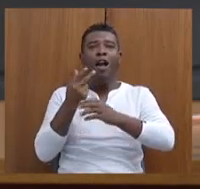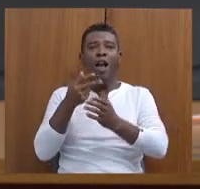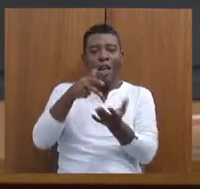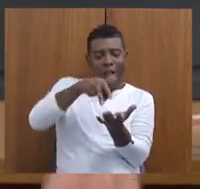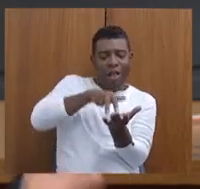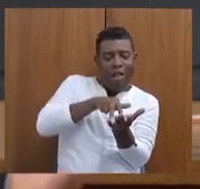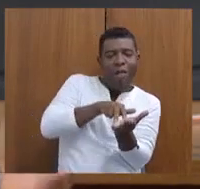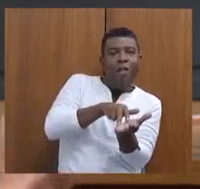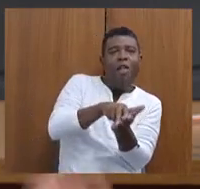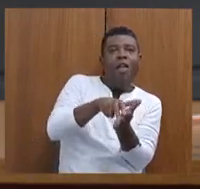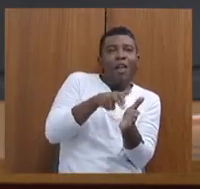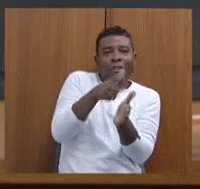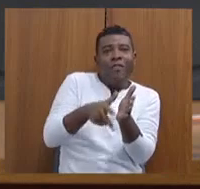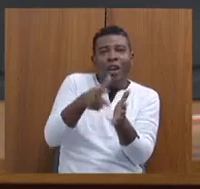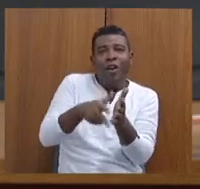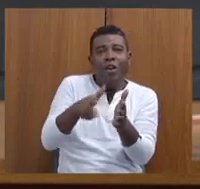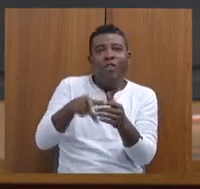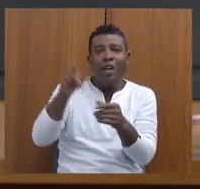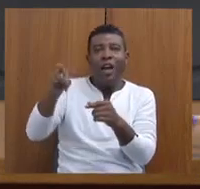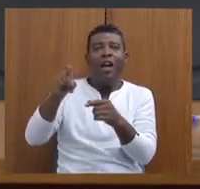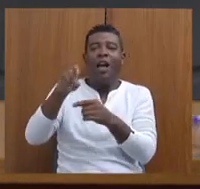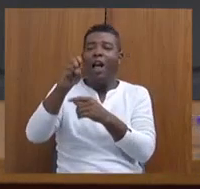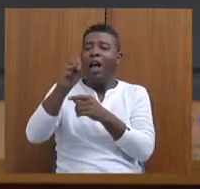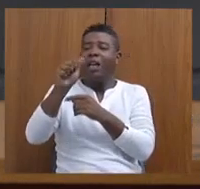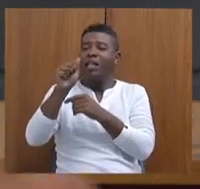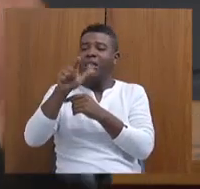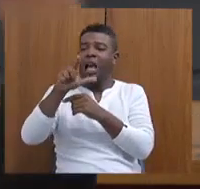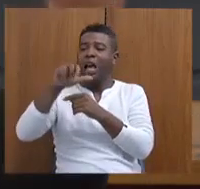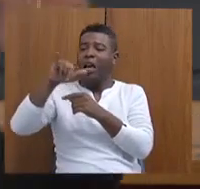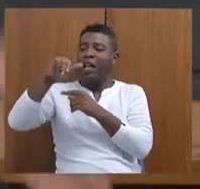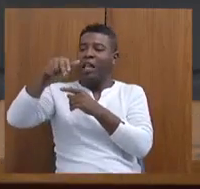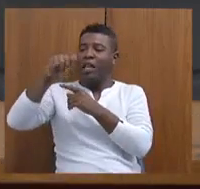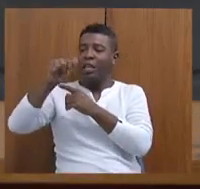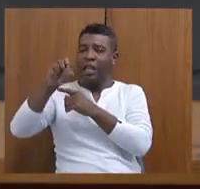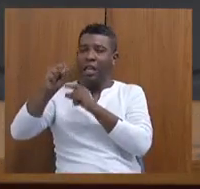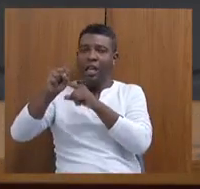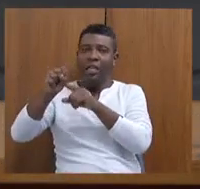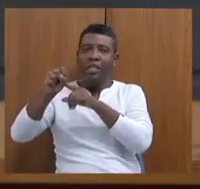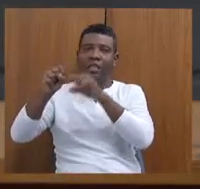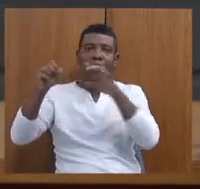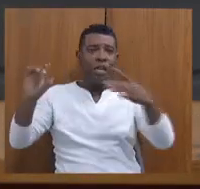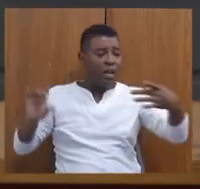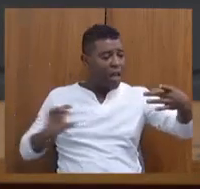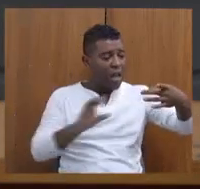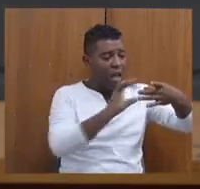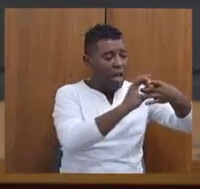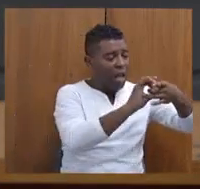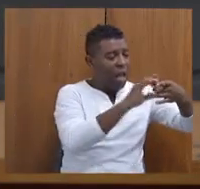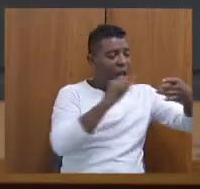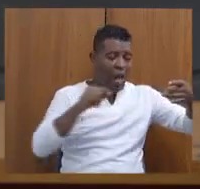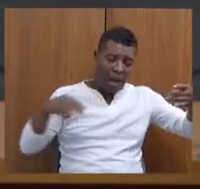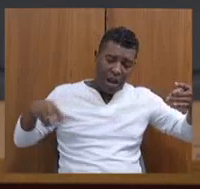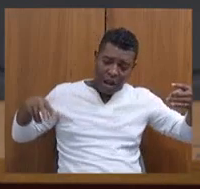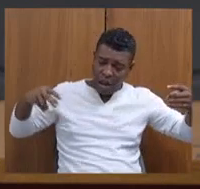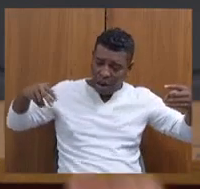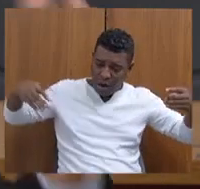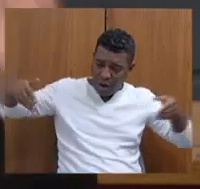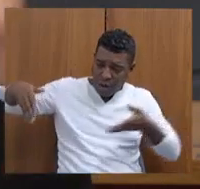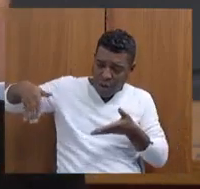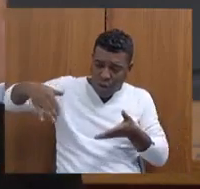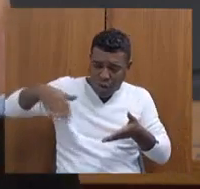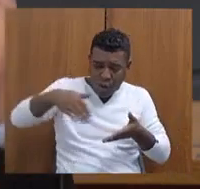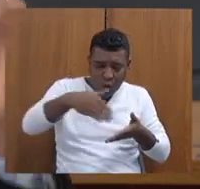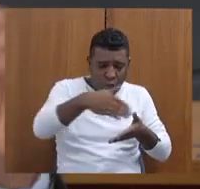região de Salinas Araçuaí a Caravelas na Bahia o governo federal